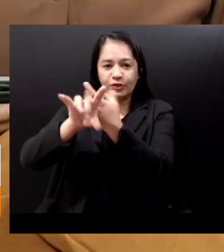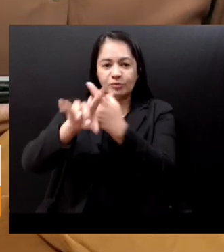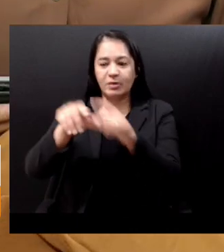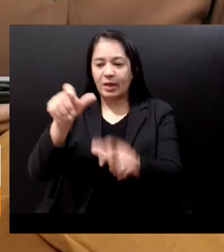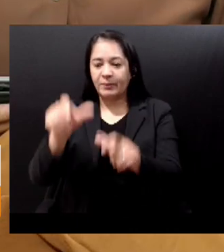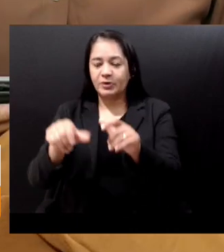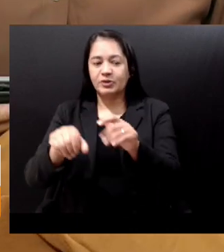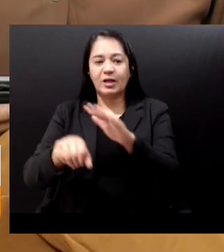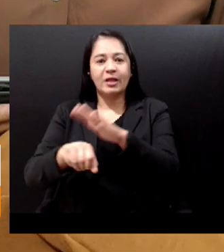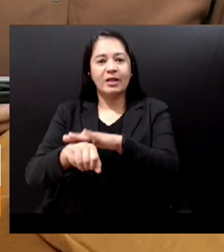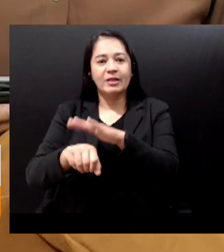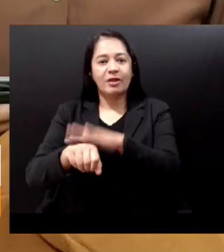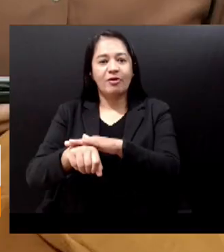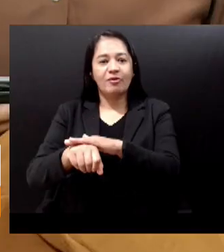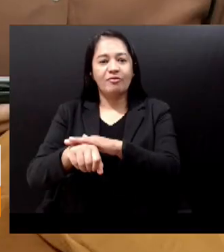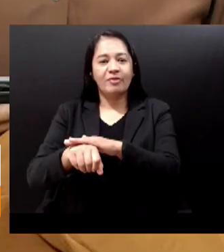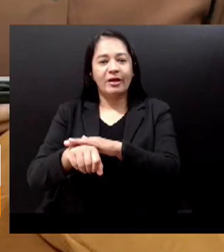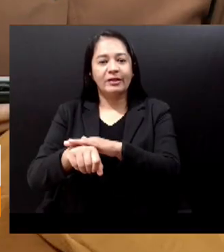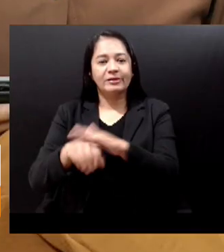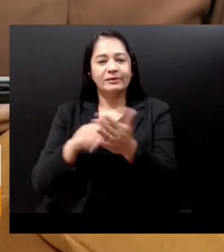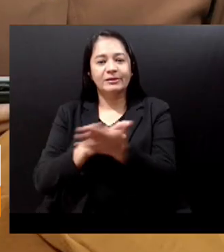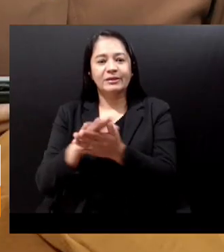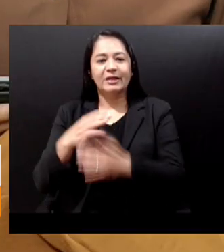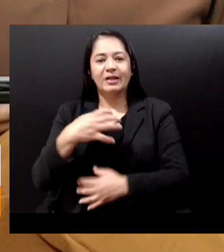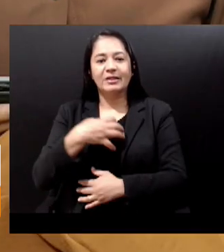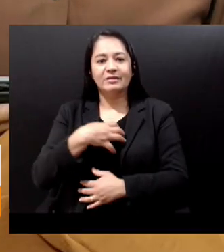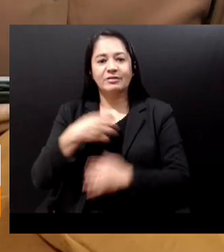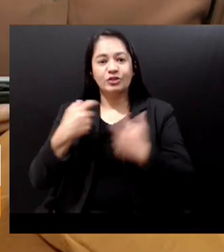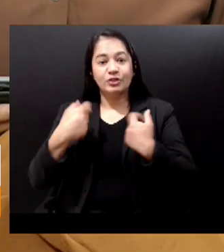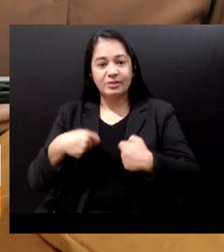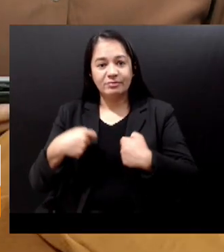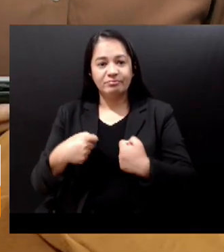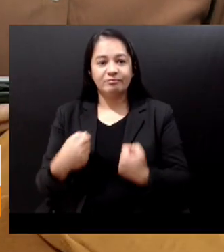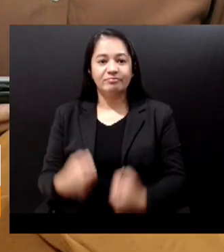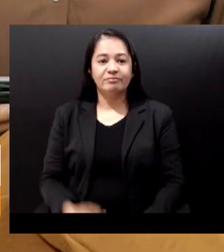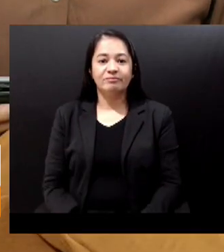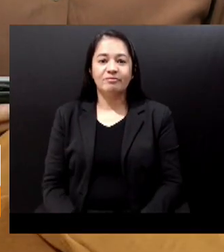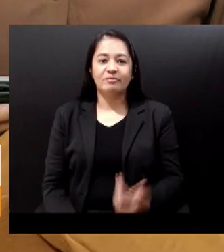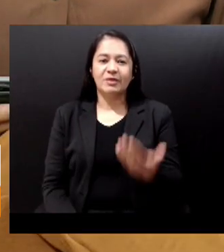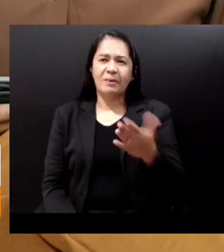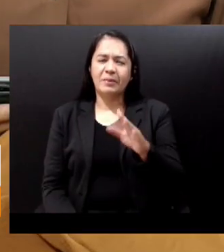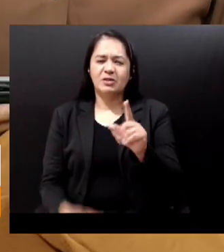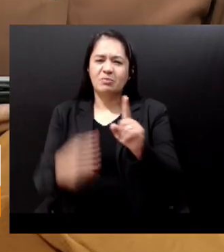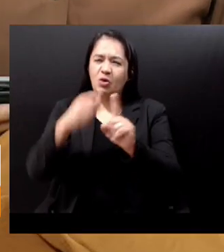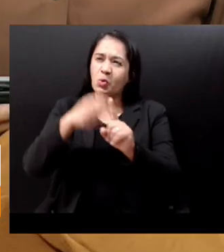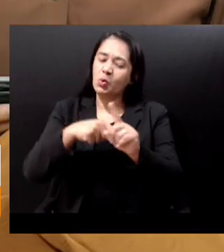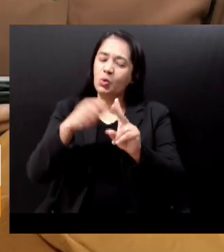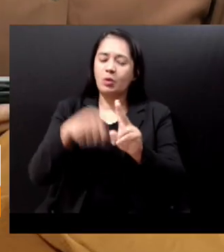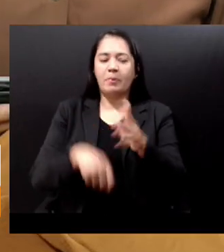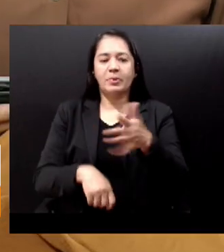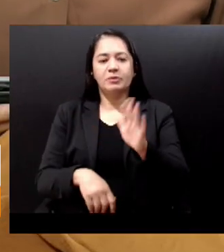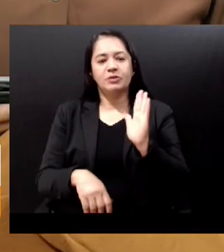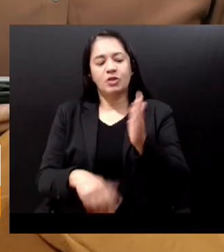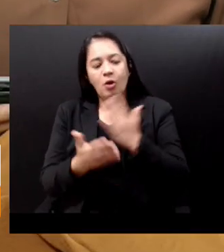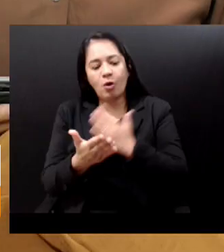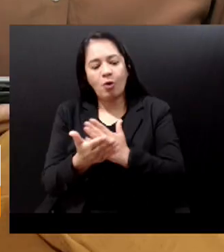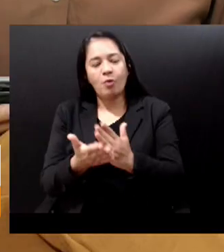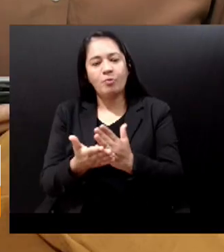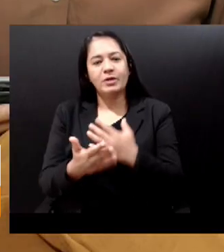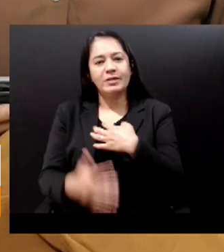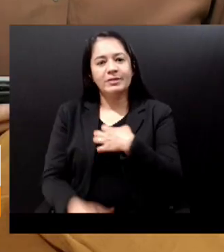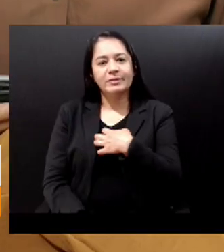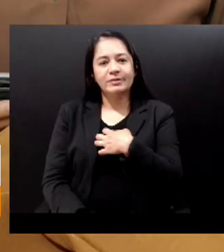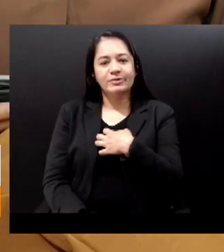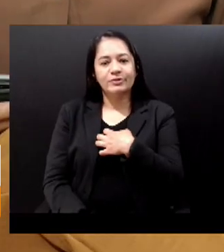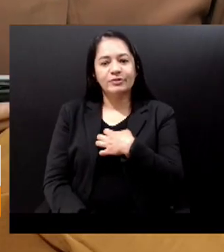tempo, elas sentem essa necessidade. Então, por volta do primeiro mês, a segundo mês, a gente já começa a sentir, vamos dizer, esse